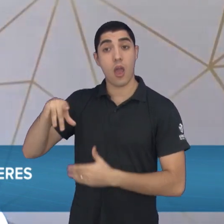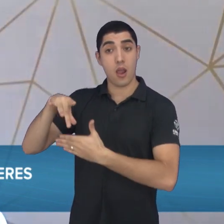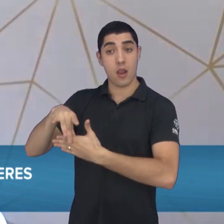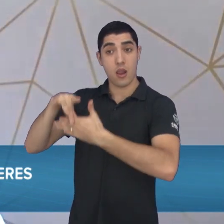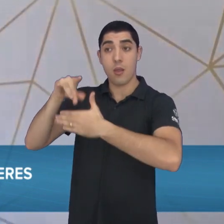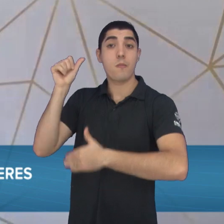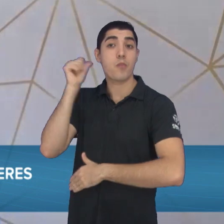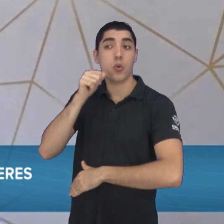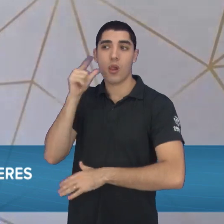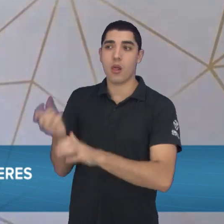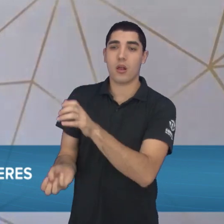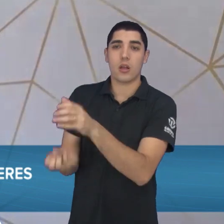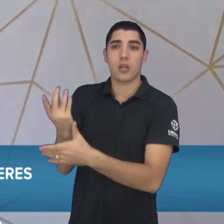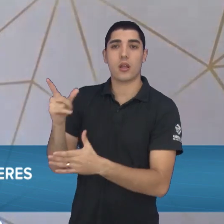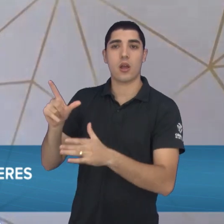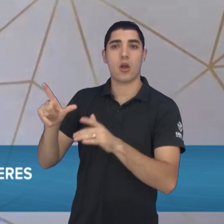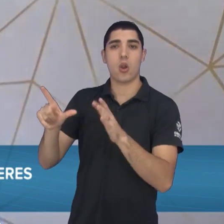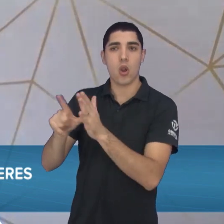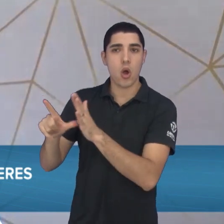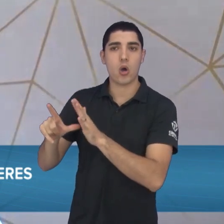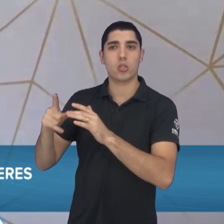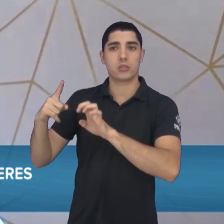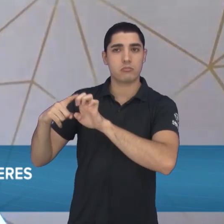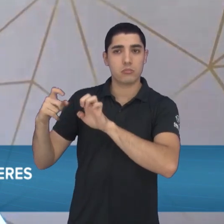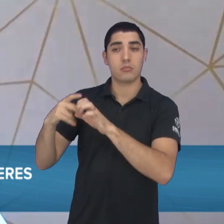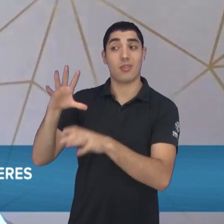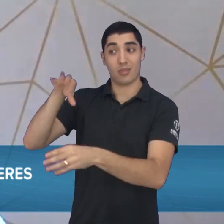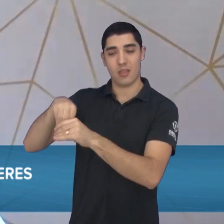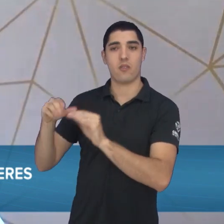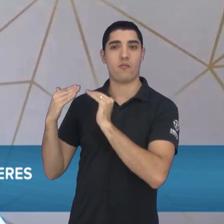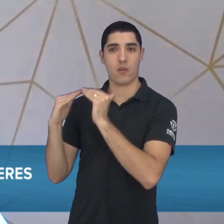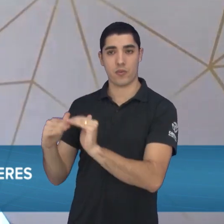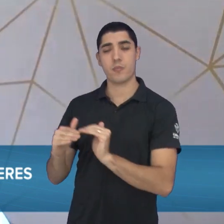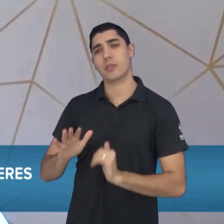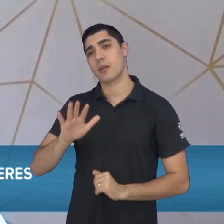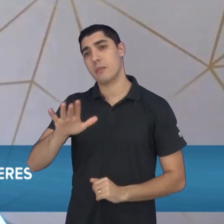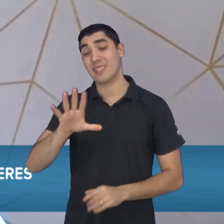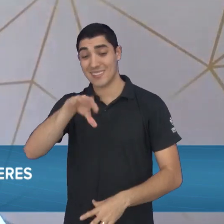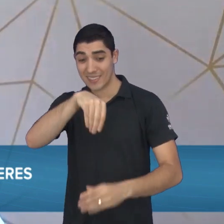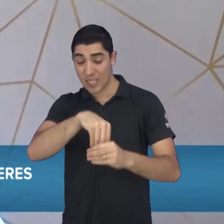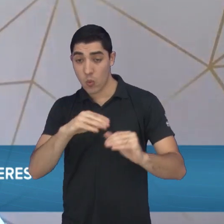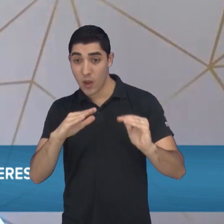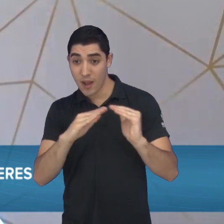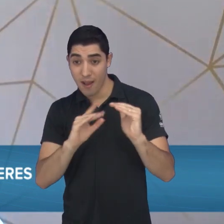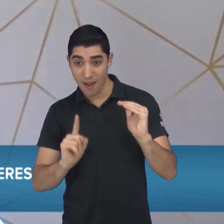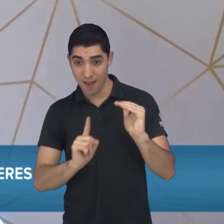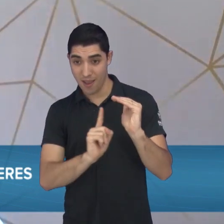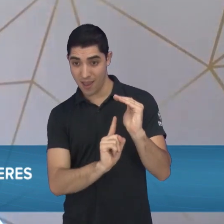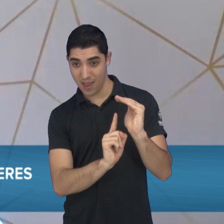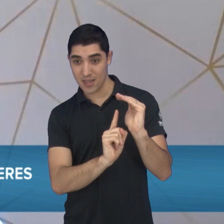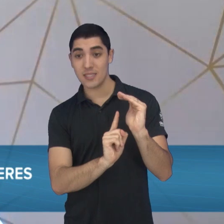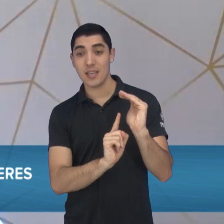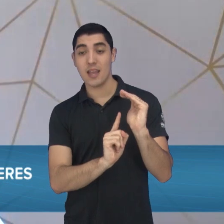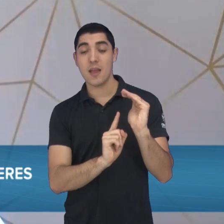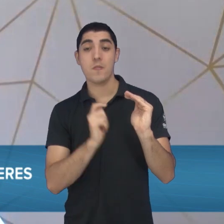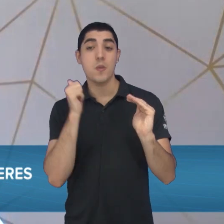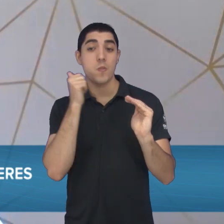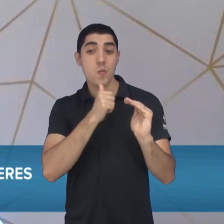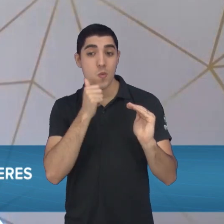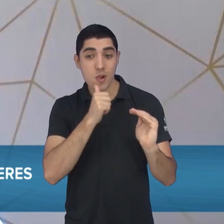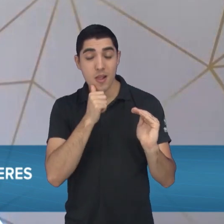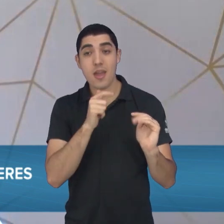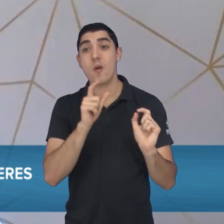A questão é que dentro de casa, a mulher talvez tenha se esquecido de negociar os